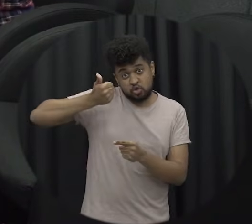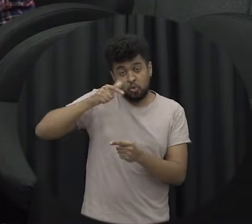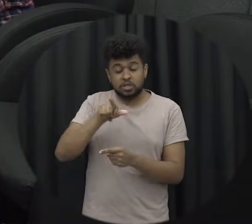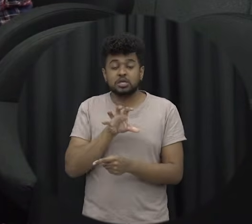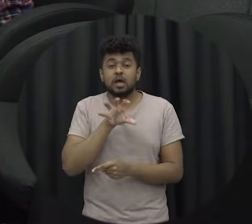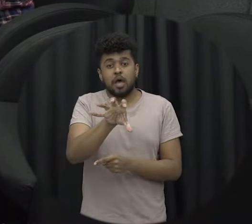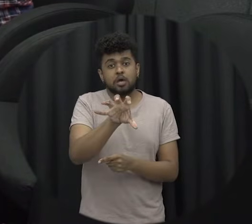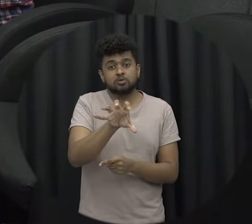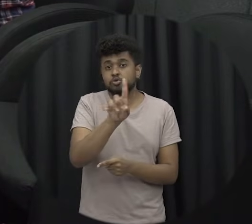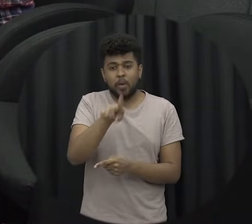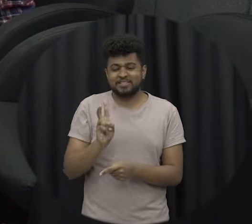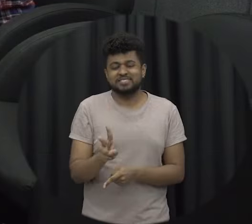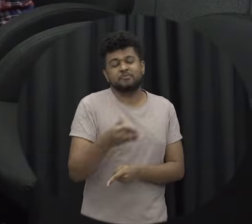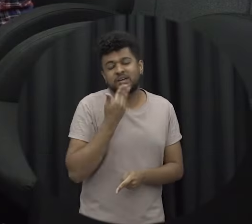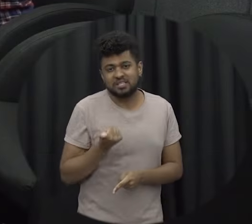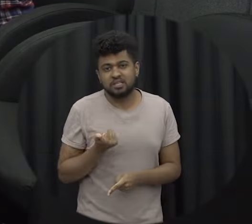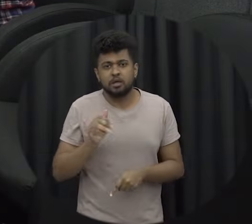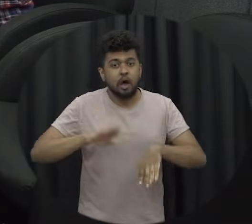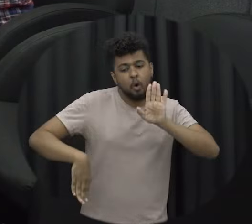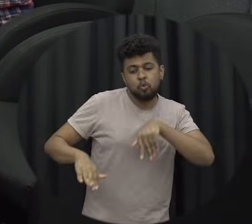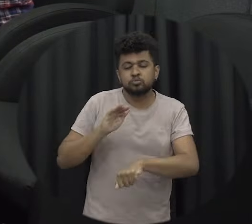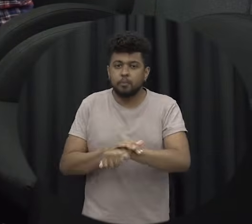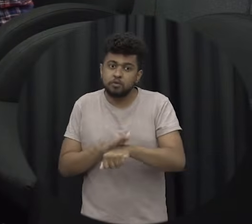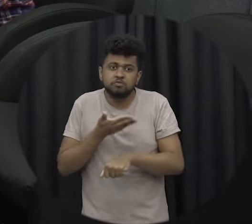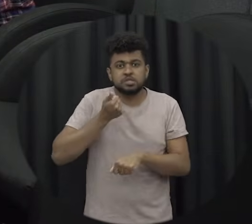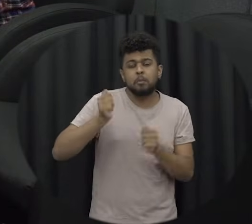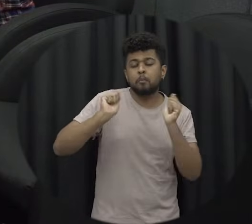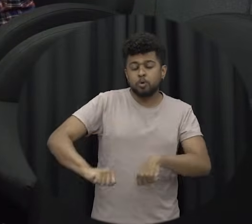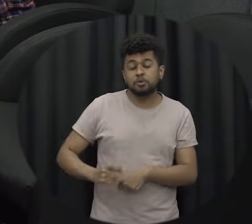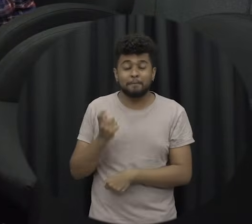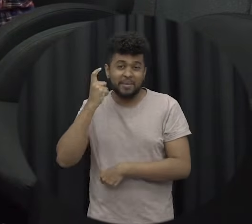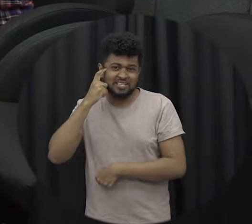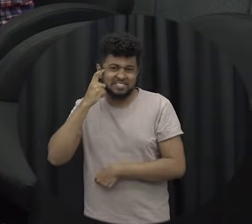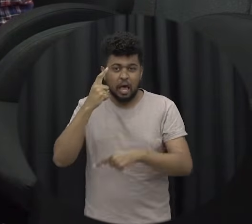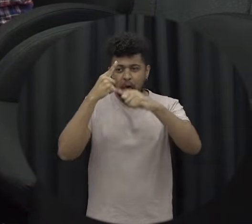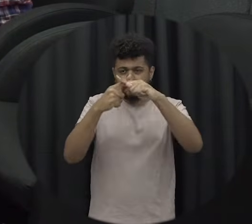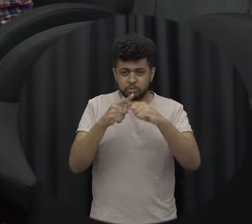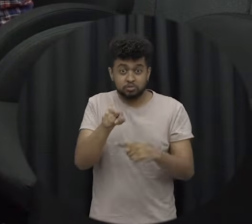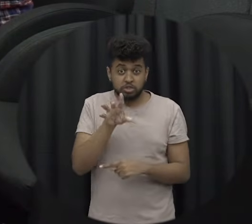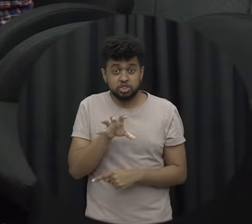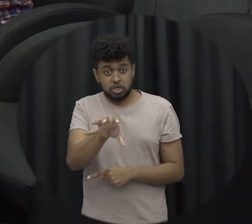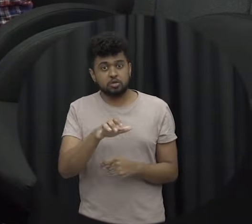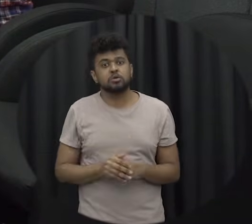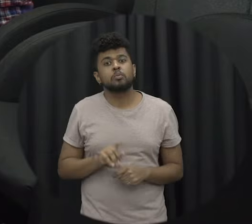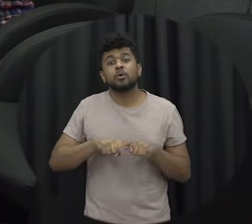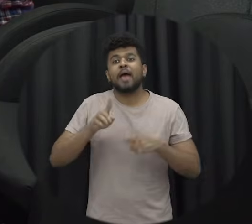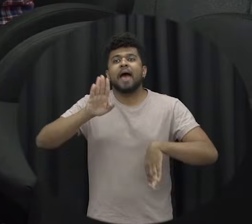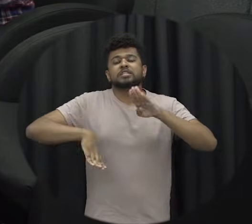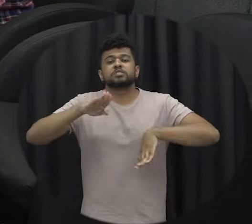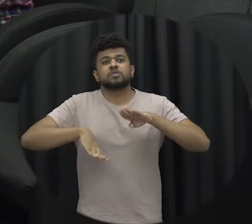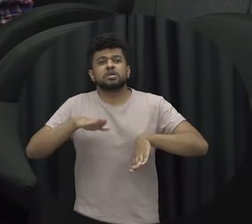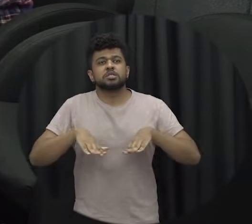alguns momentos facilita. Então dá para pensar a multiplicação dessa forma, porque às vezes determinadas multiplicações,